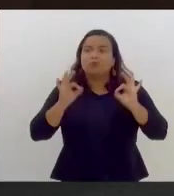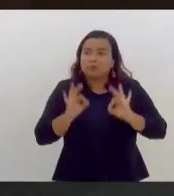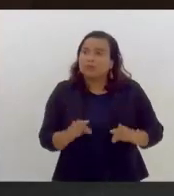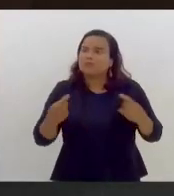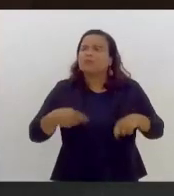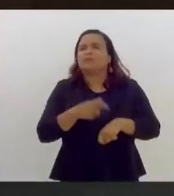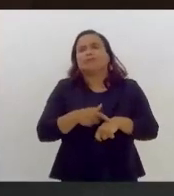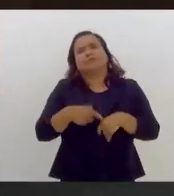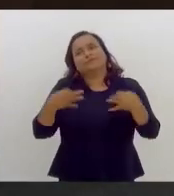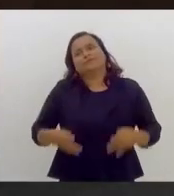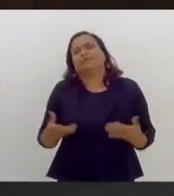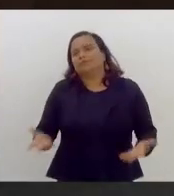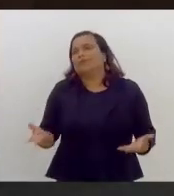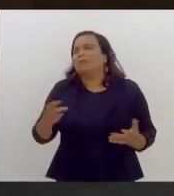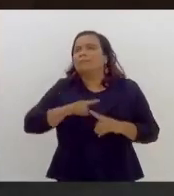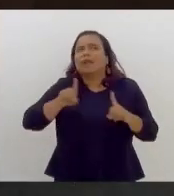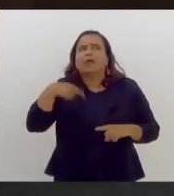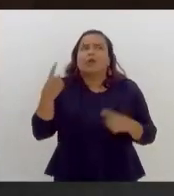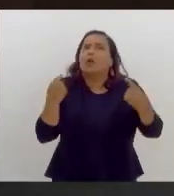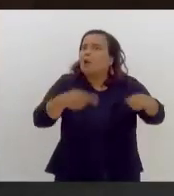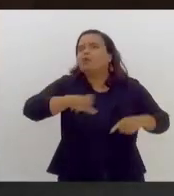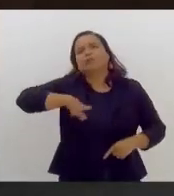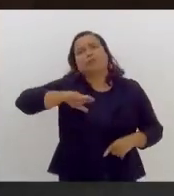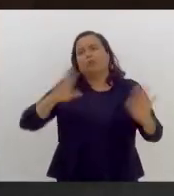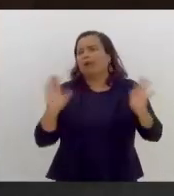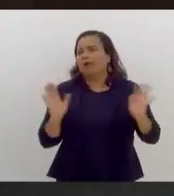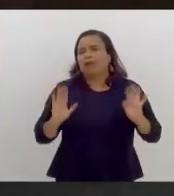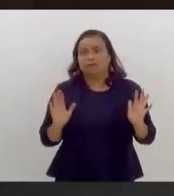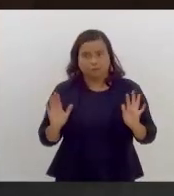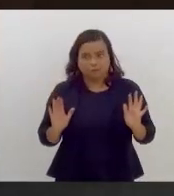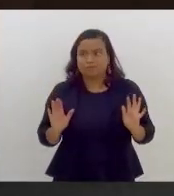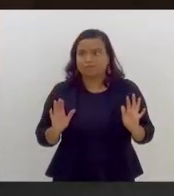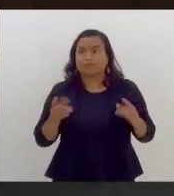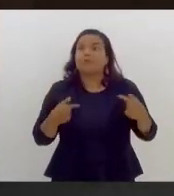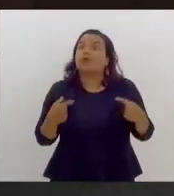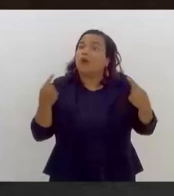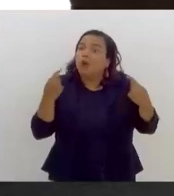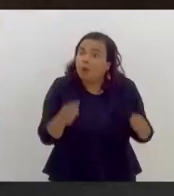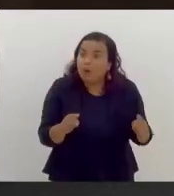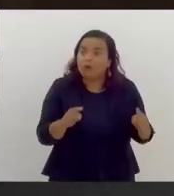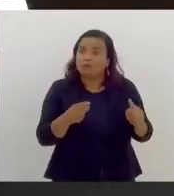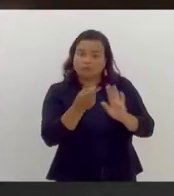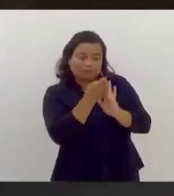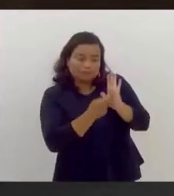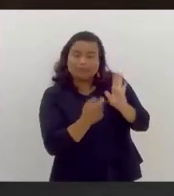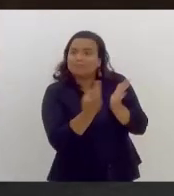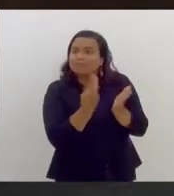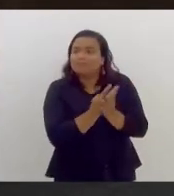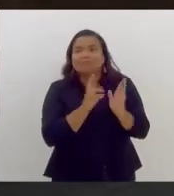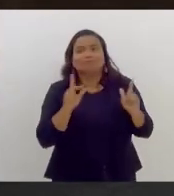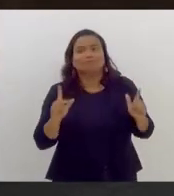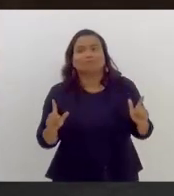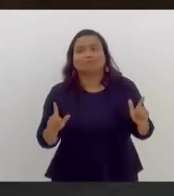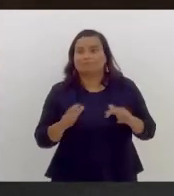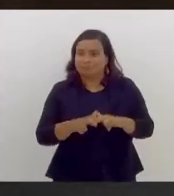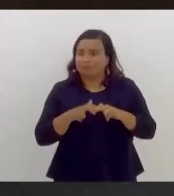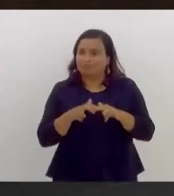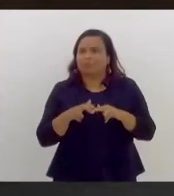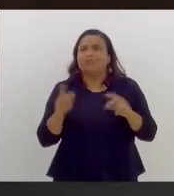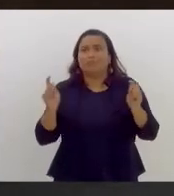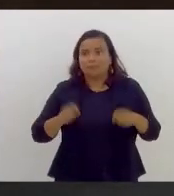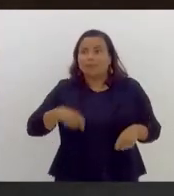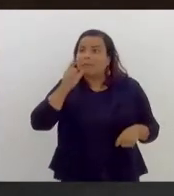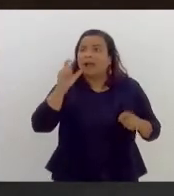Agora, ninguém é contra esse projeto. É contra como está redigido. É simplesmente isso. Pode ser a